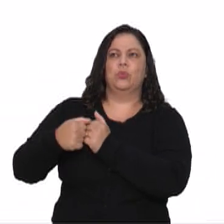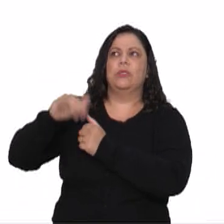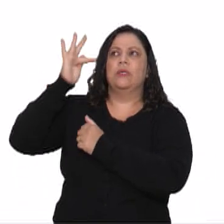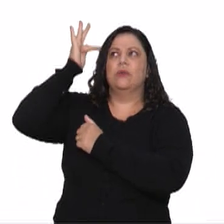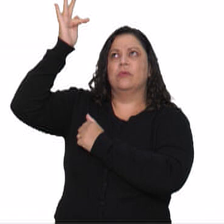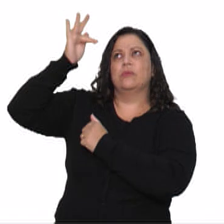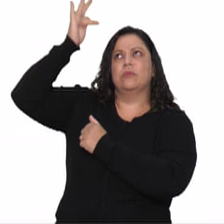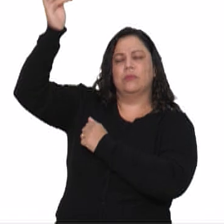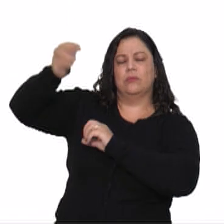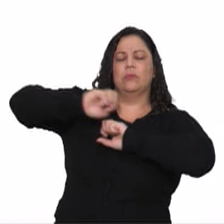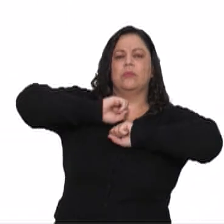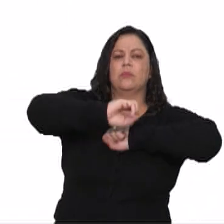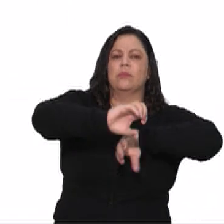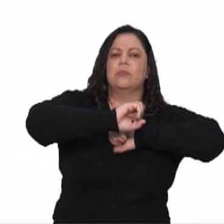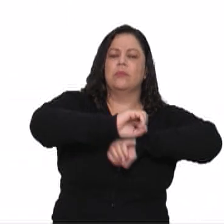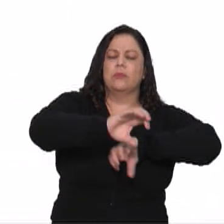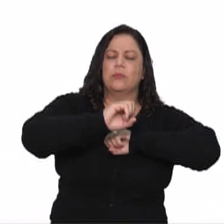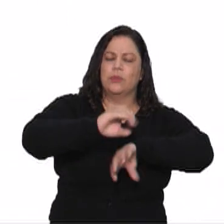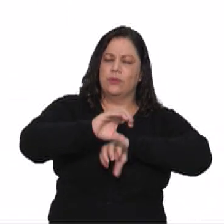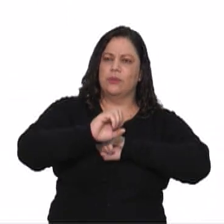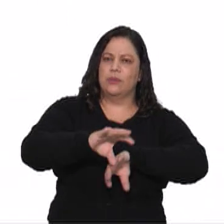modelo educativo, pois